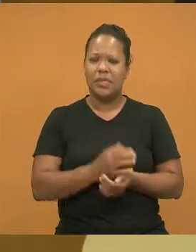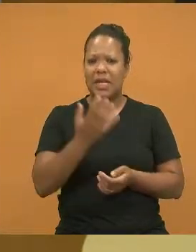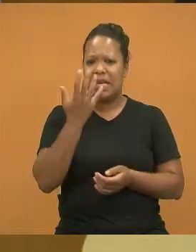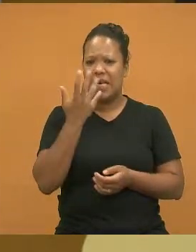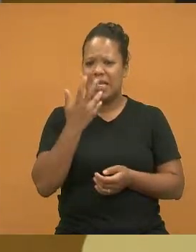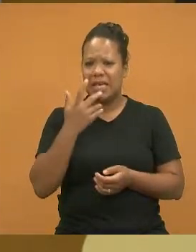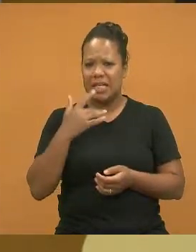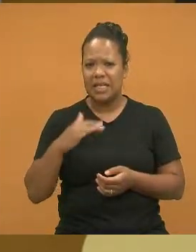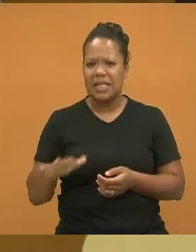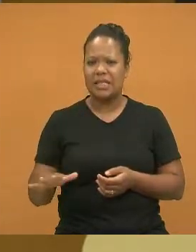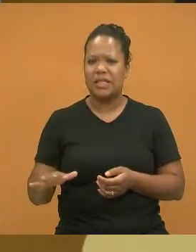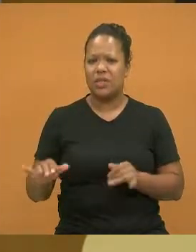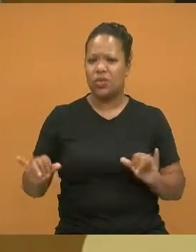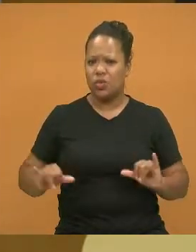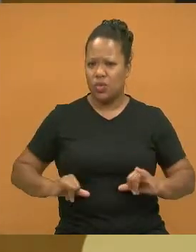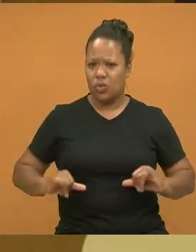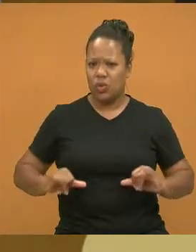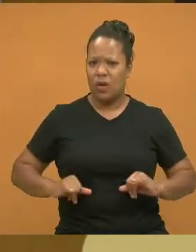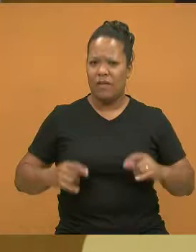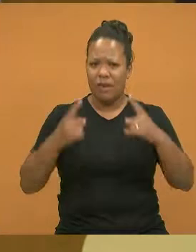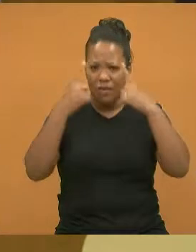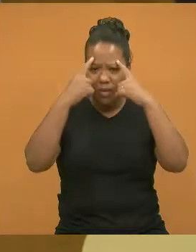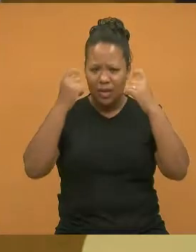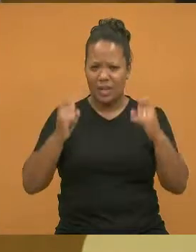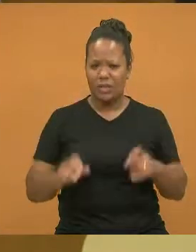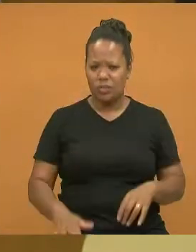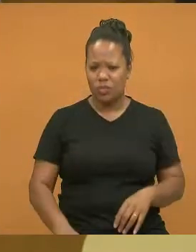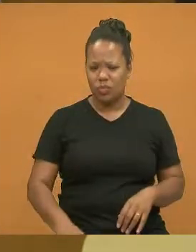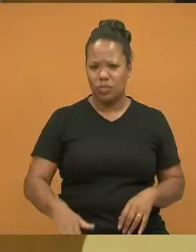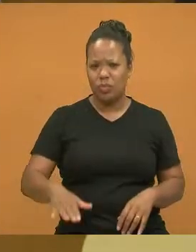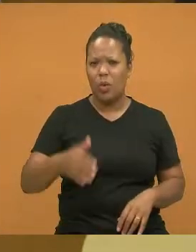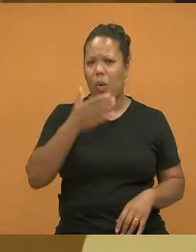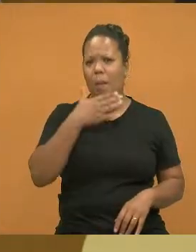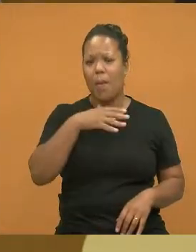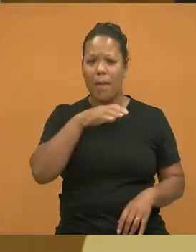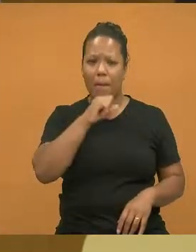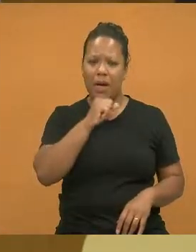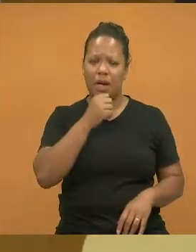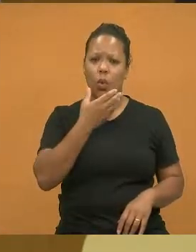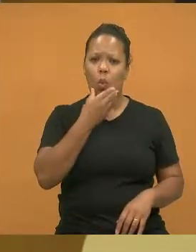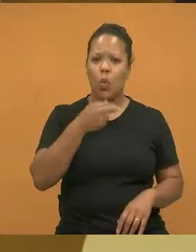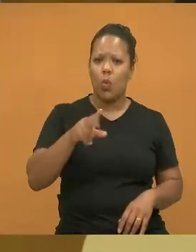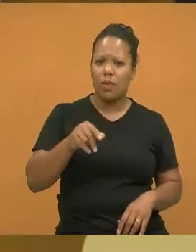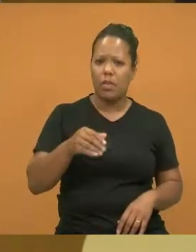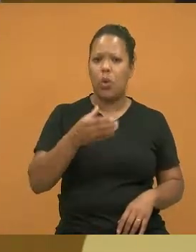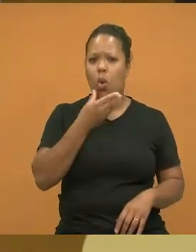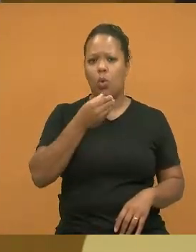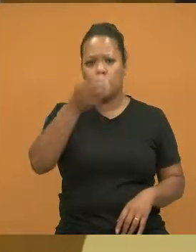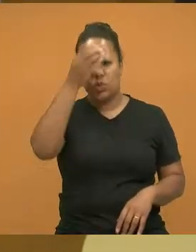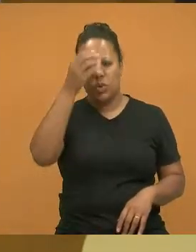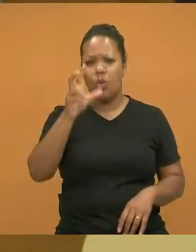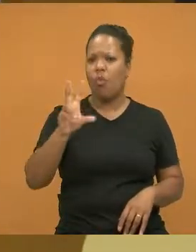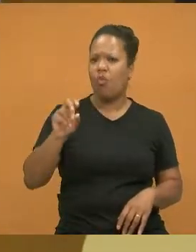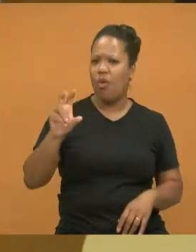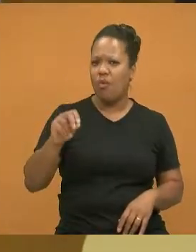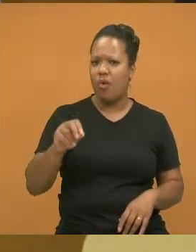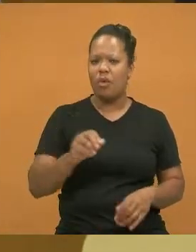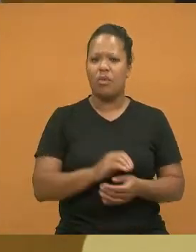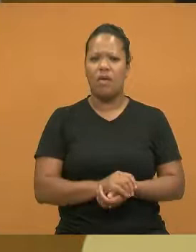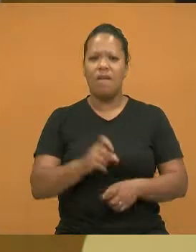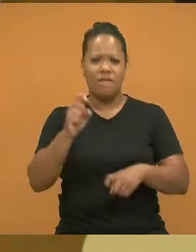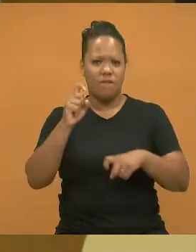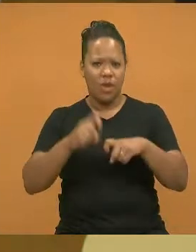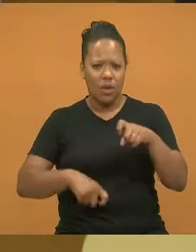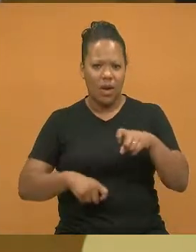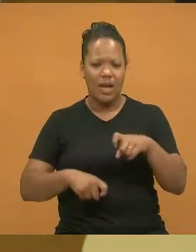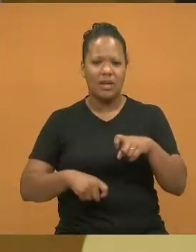crianças que sofrem essa violência por uma vida inteira. Às vezes um pai, um irmão, um tio, um avô que pratica